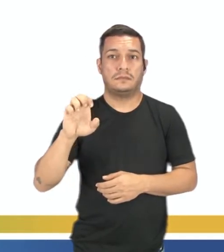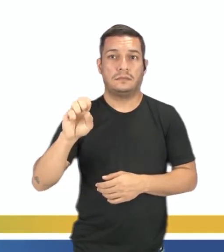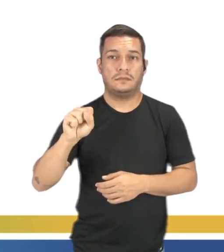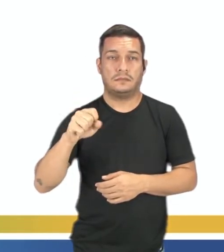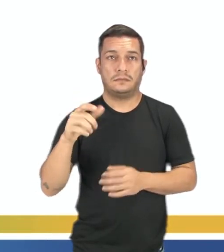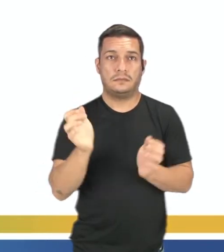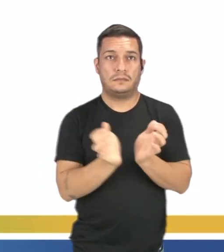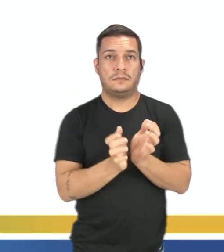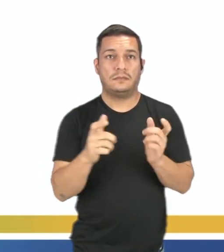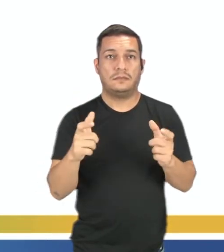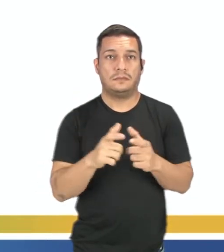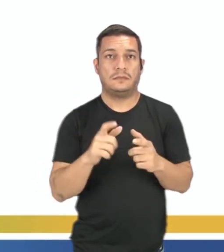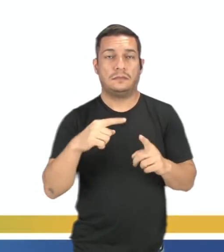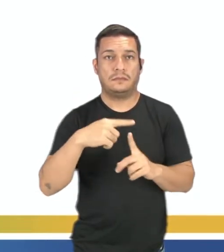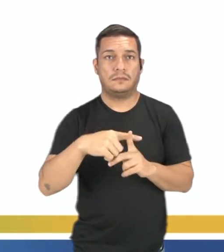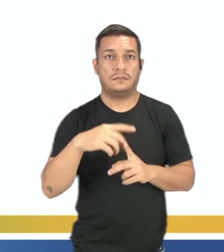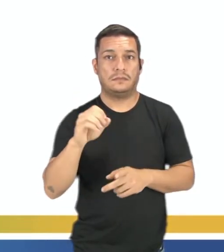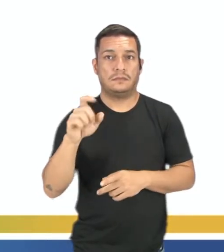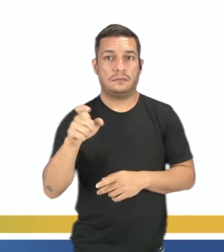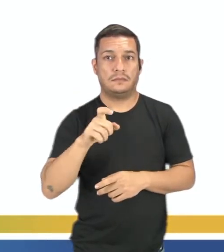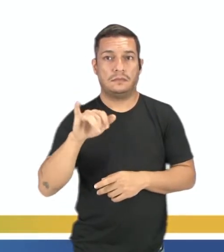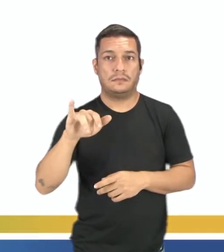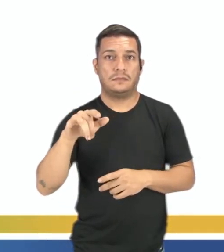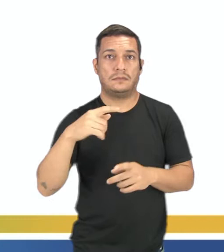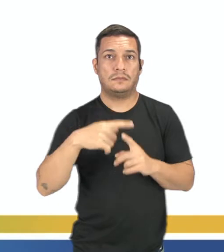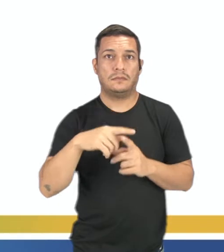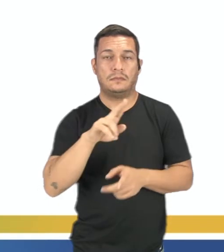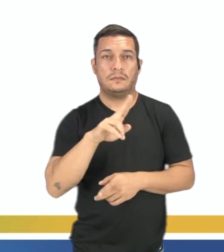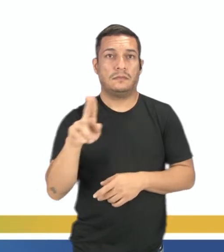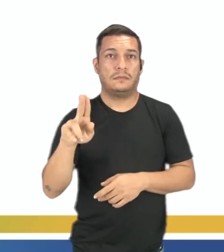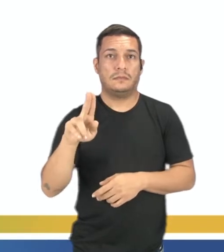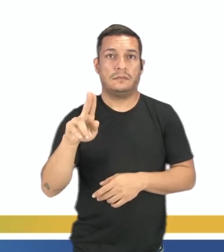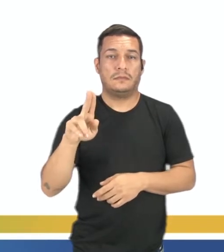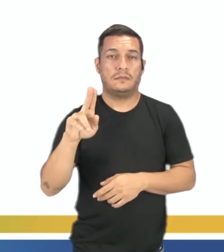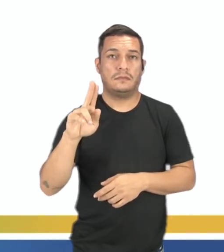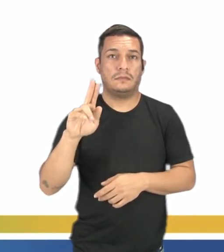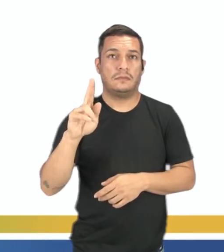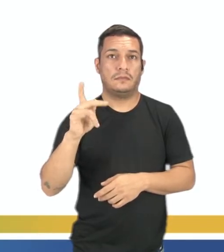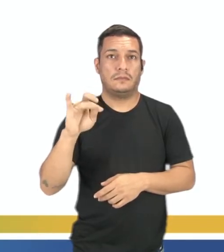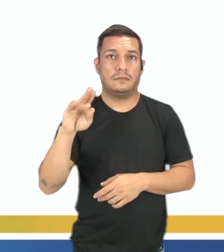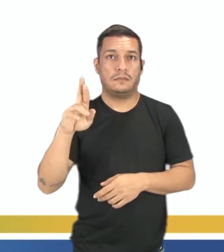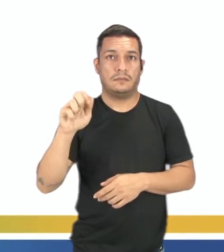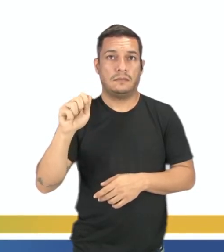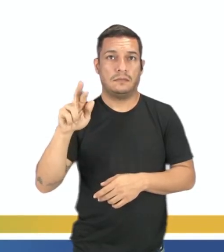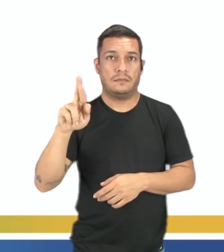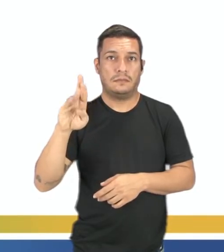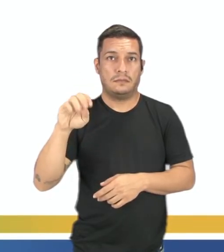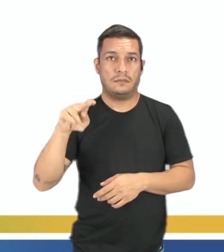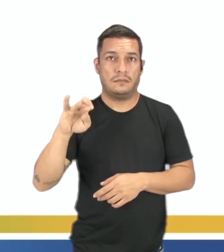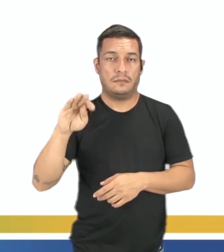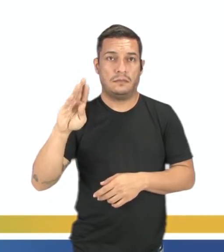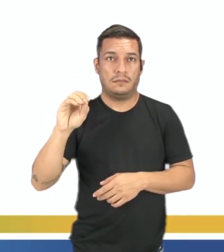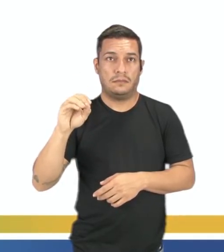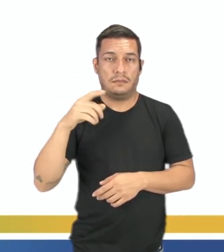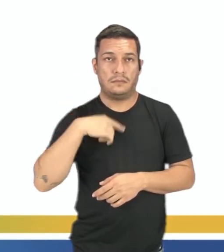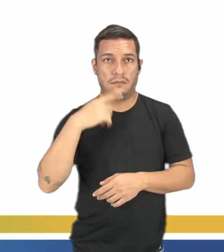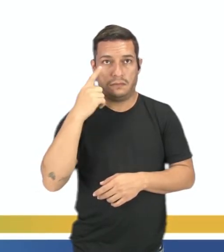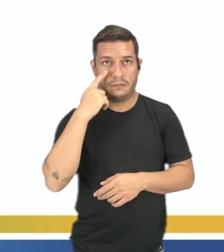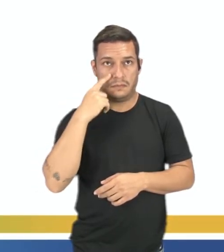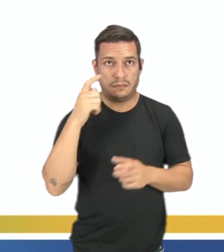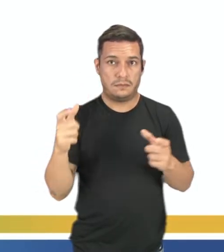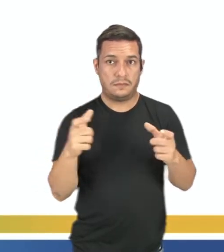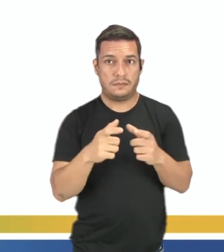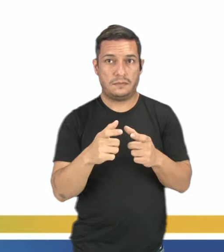grupo menor mais box mais o nome do hidrocarboneto de cadeia maior então eu vou pegar a